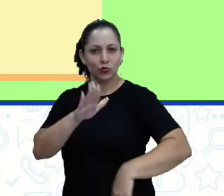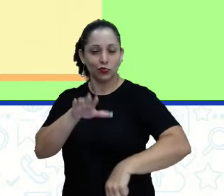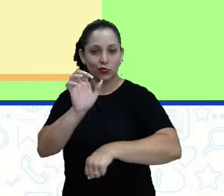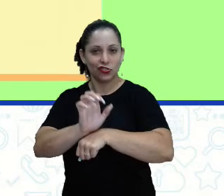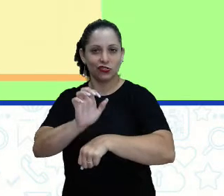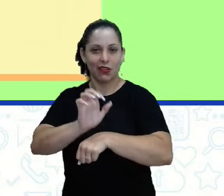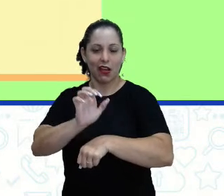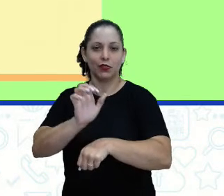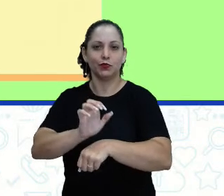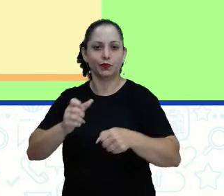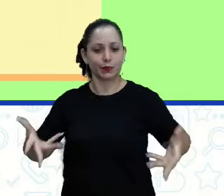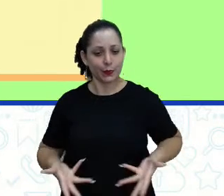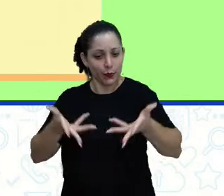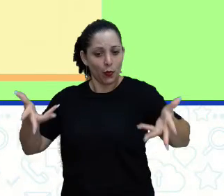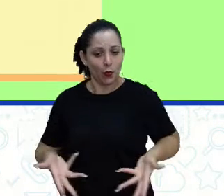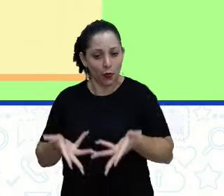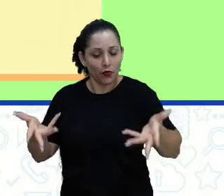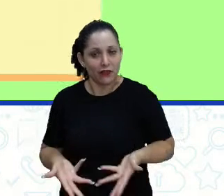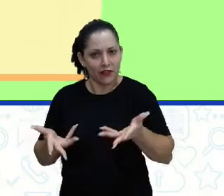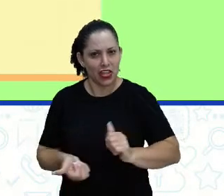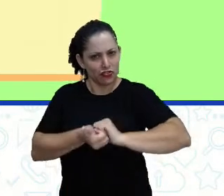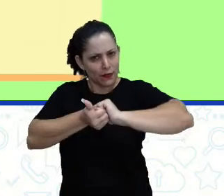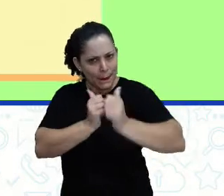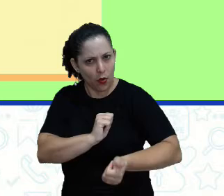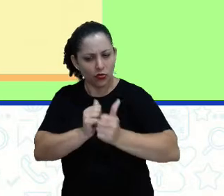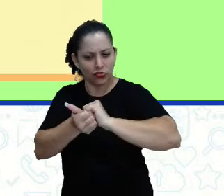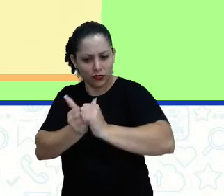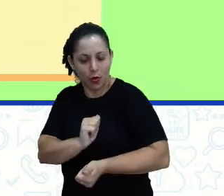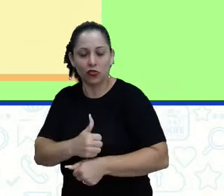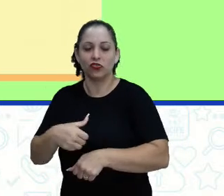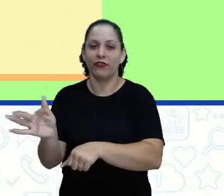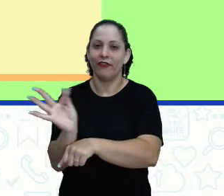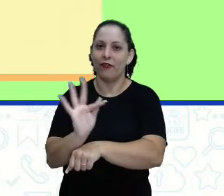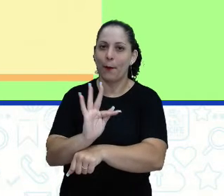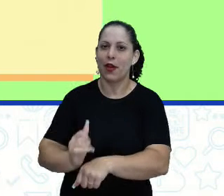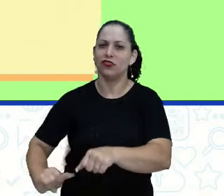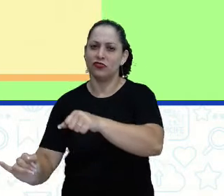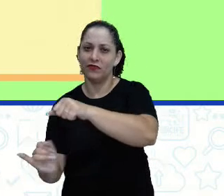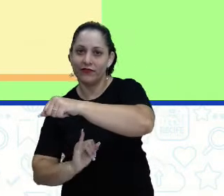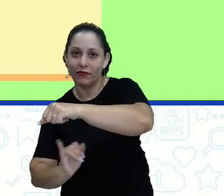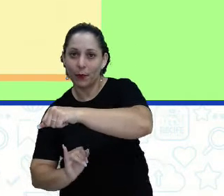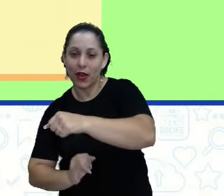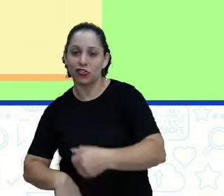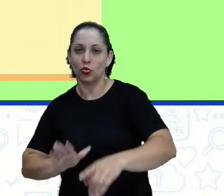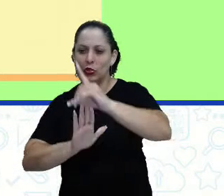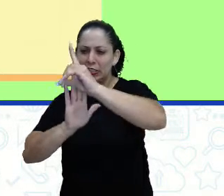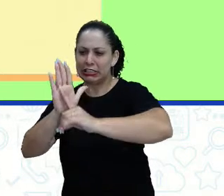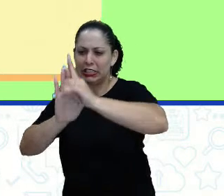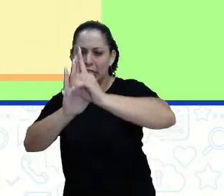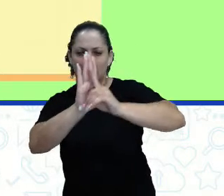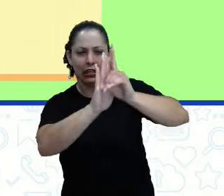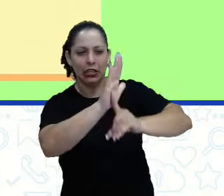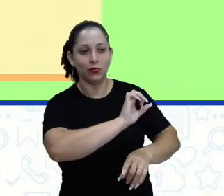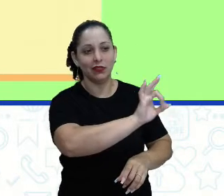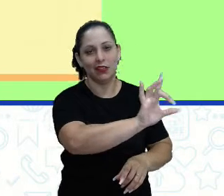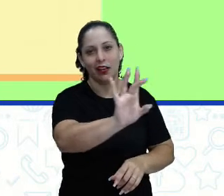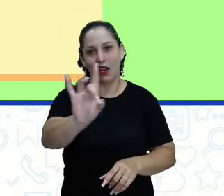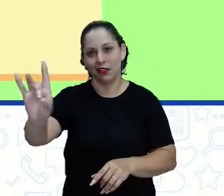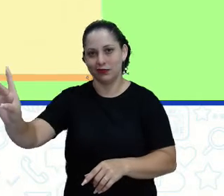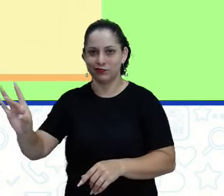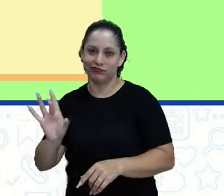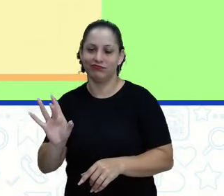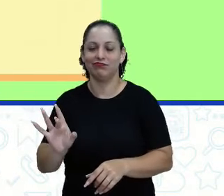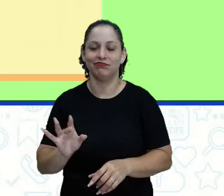práticas desportivas formais e não formais como direito de cada um. E aí,